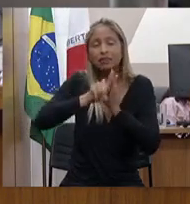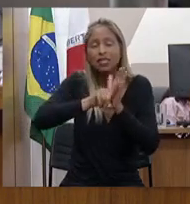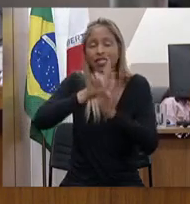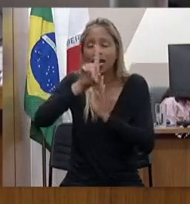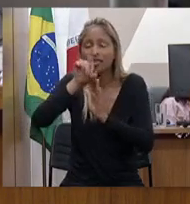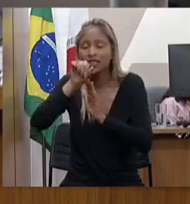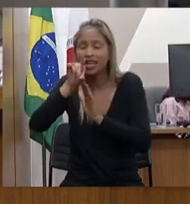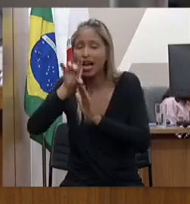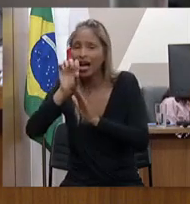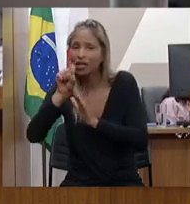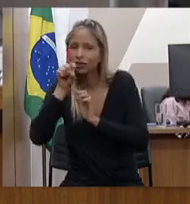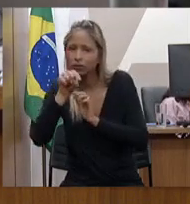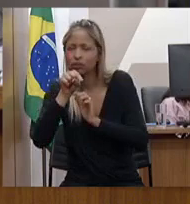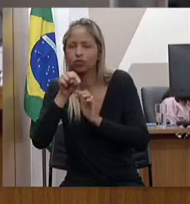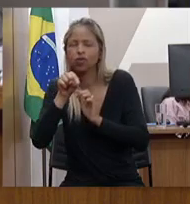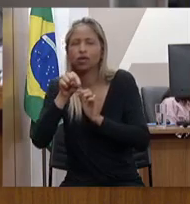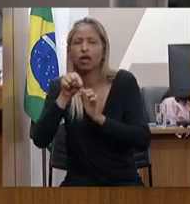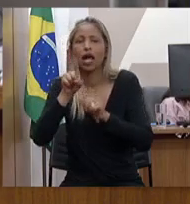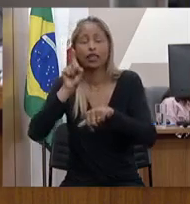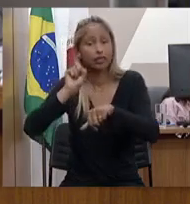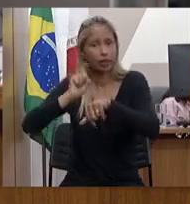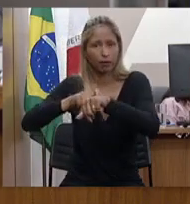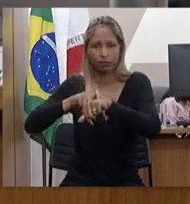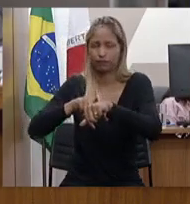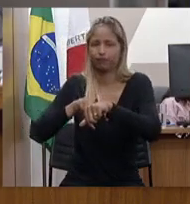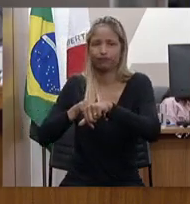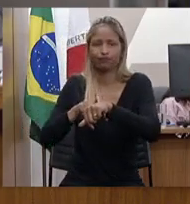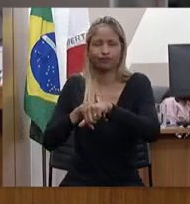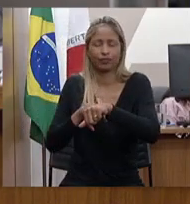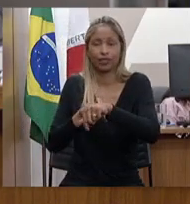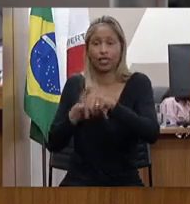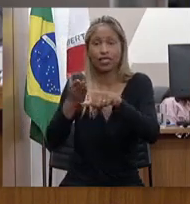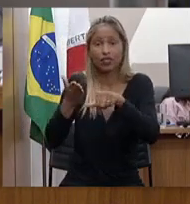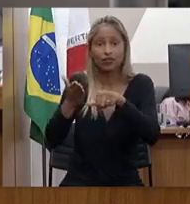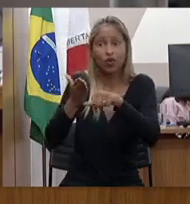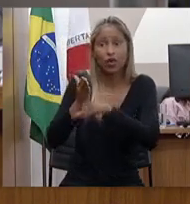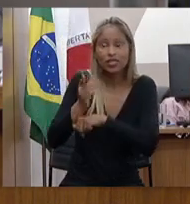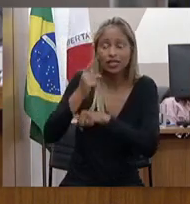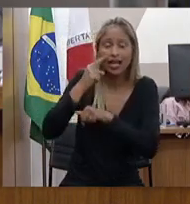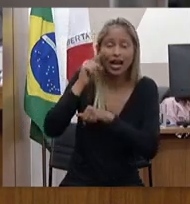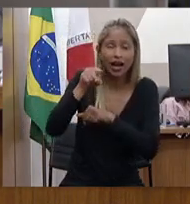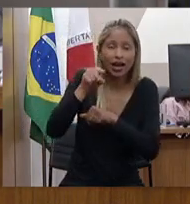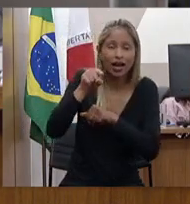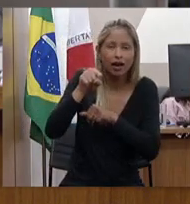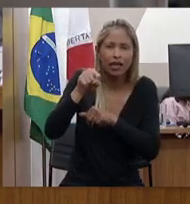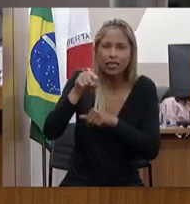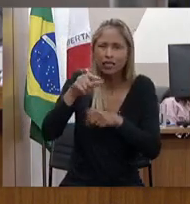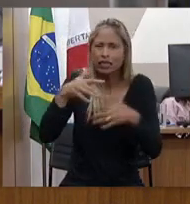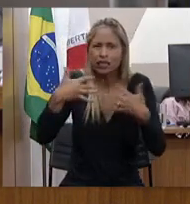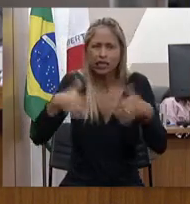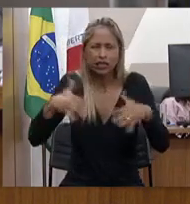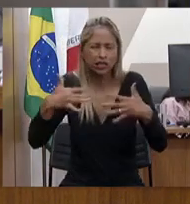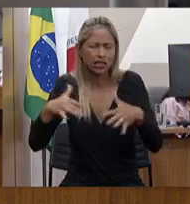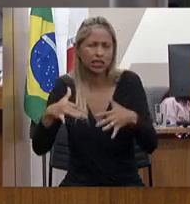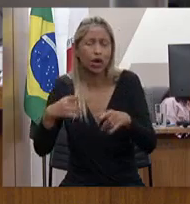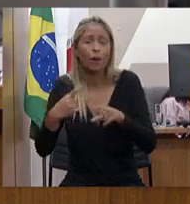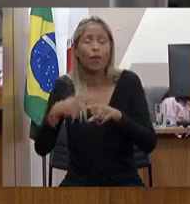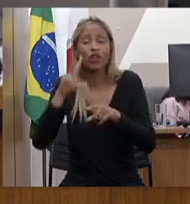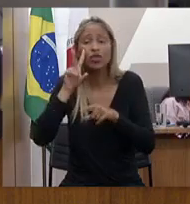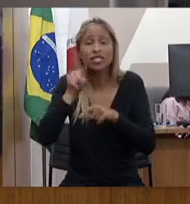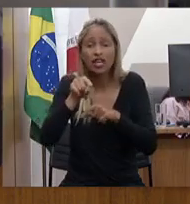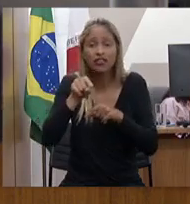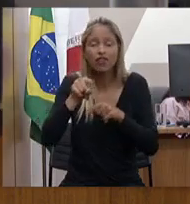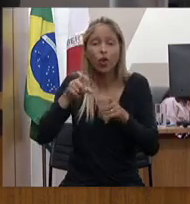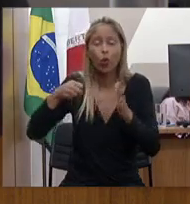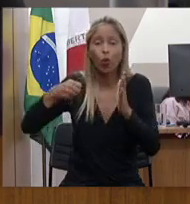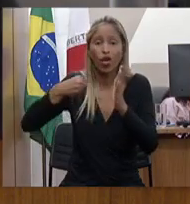esses dados são em tempo real se você entrar lá dá um até uma angústia a gente fica até meio angustiado porque você vê aquele